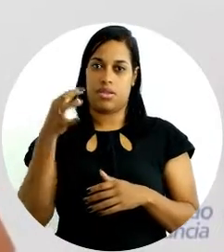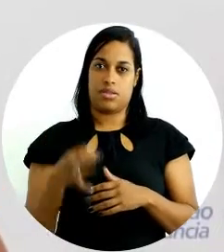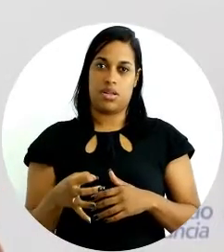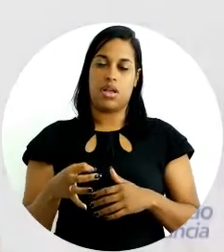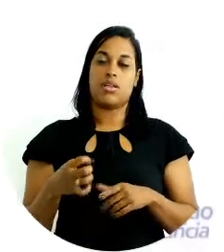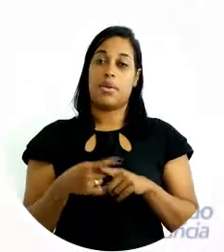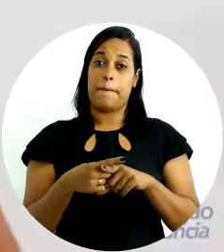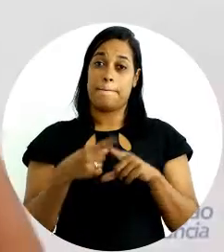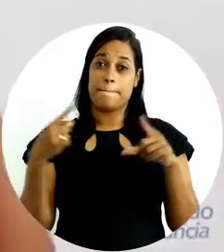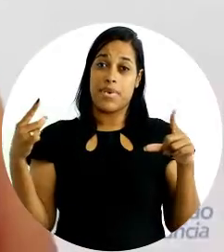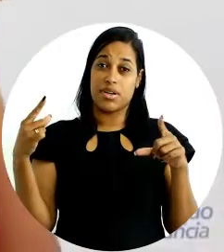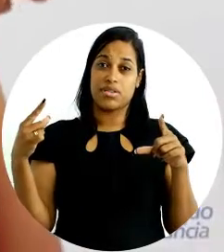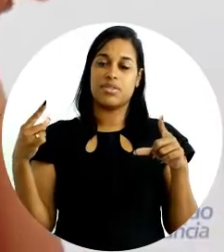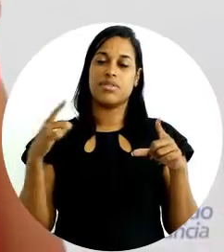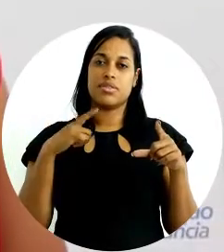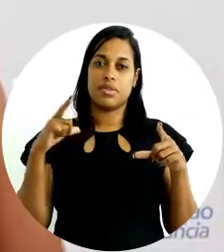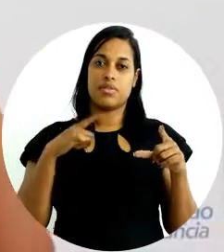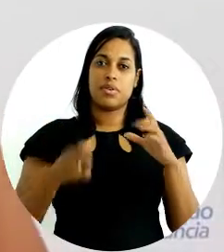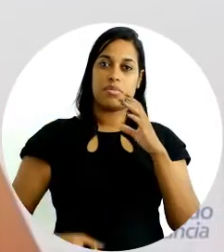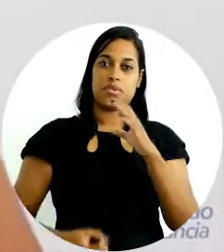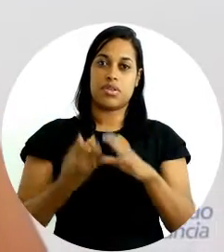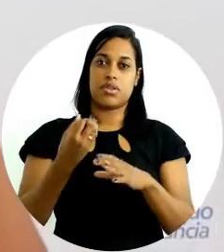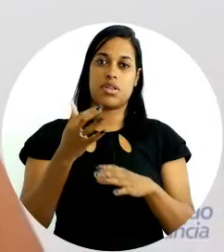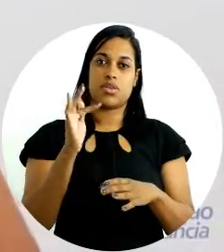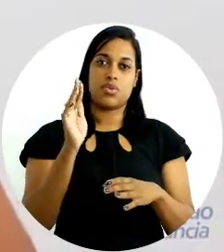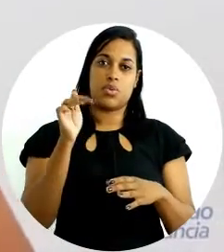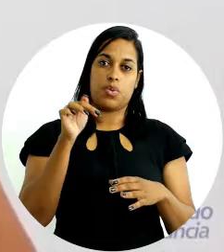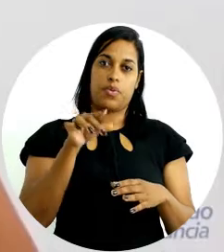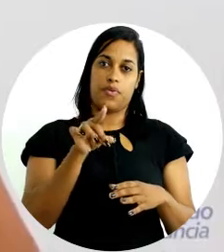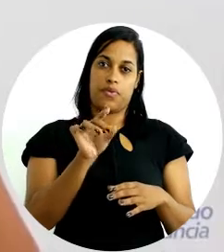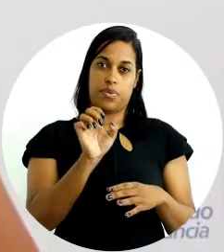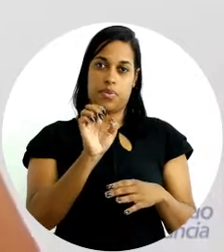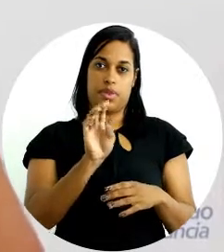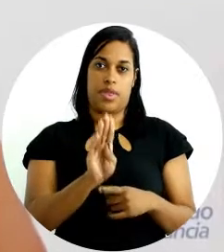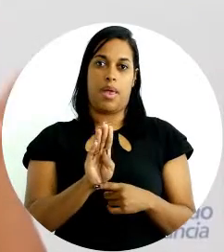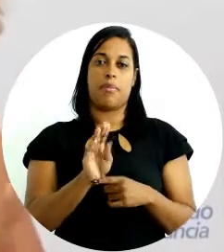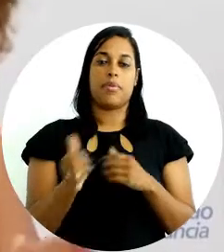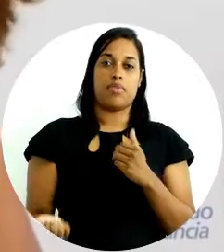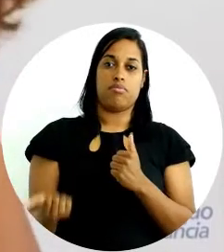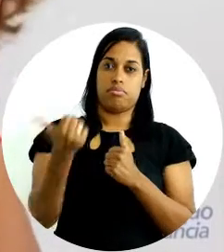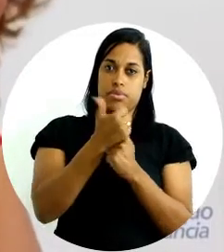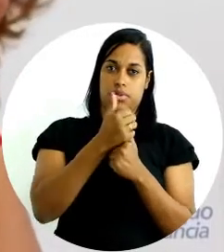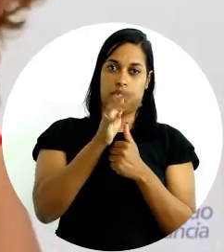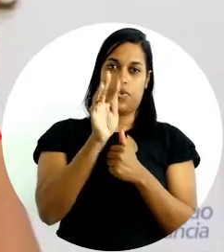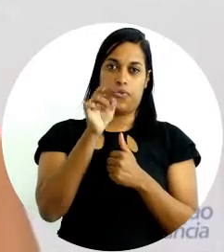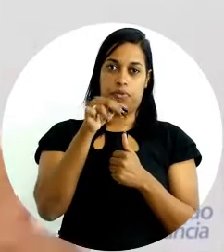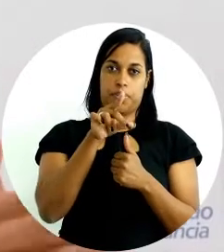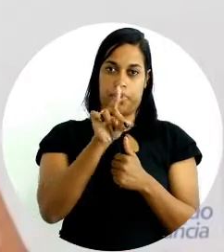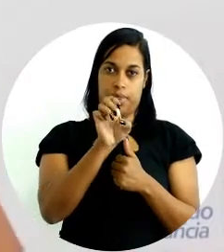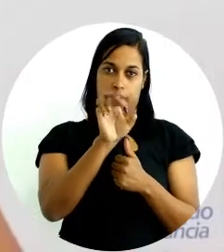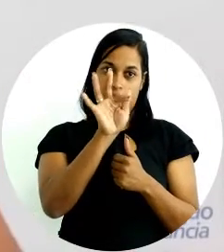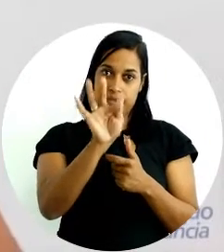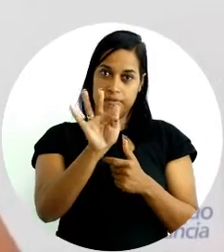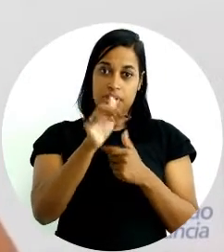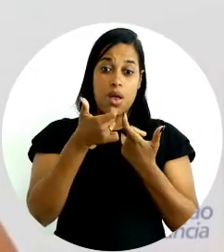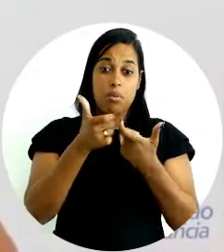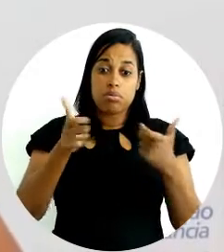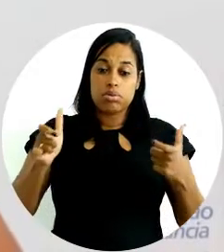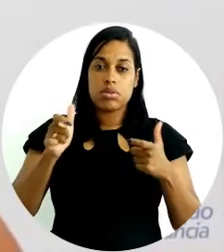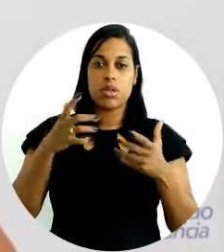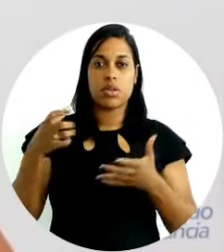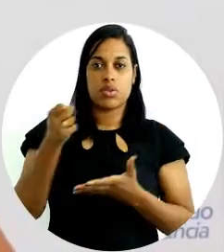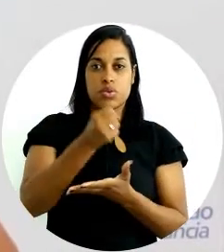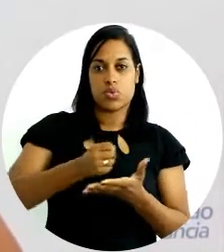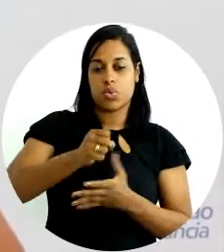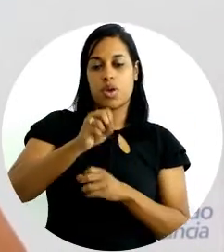quantia correta. Mais tarde, tivemos a criação do Fundeb, que substituiu o Fundef e ampliou para toda a